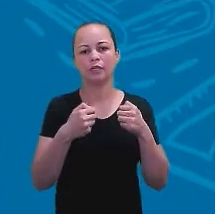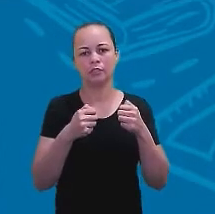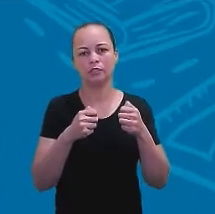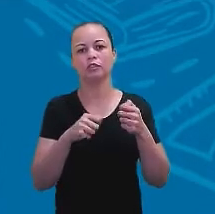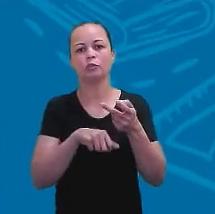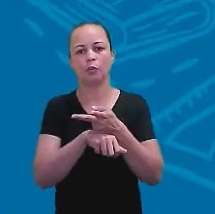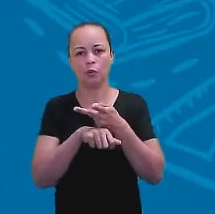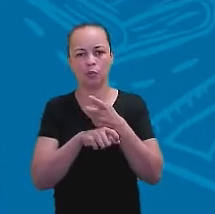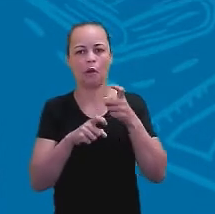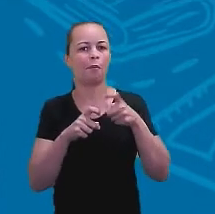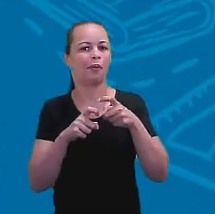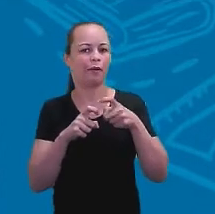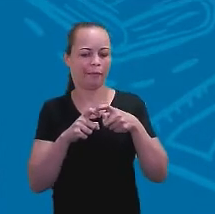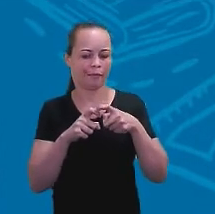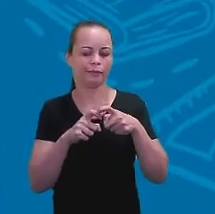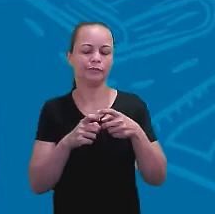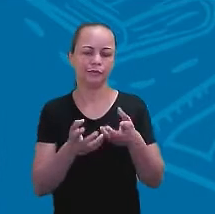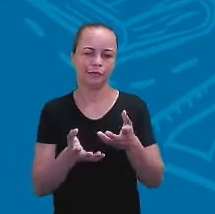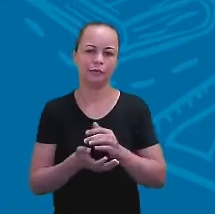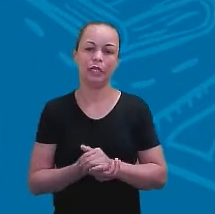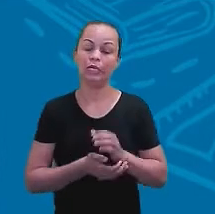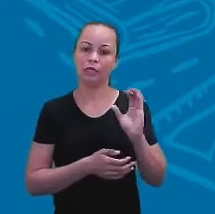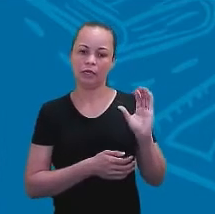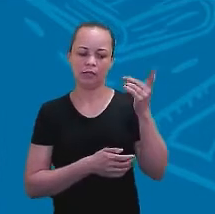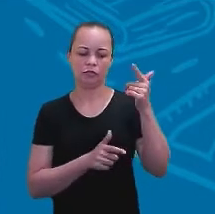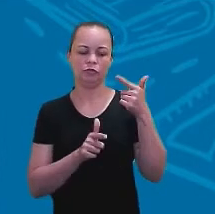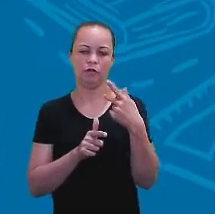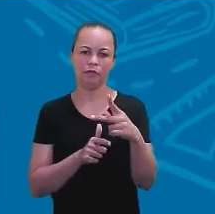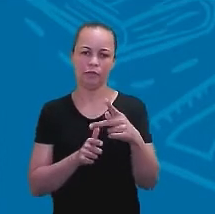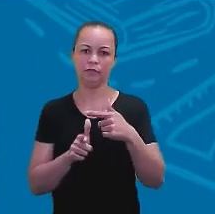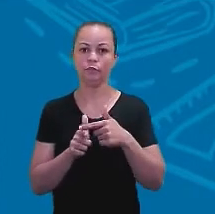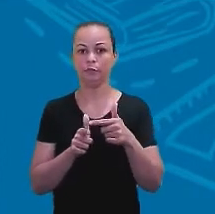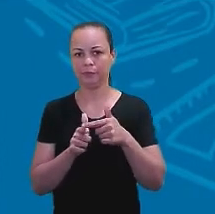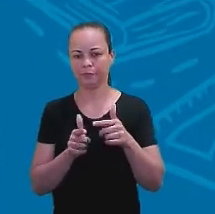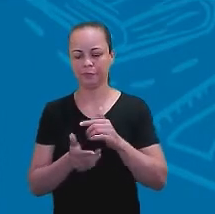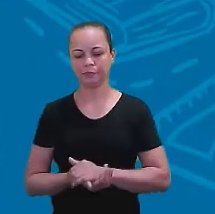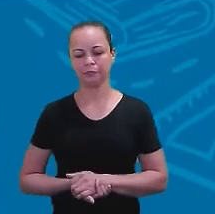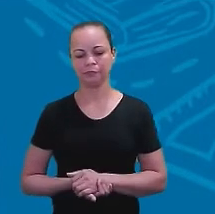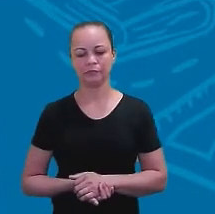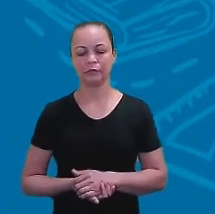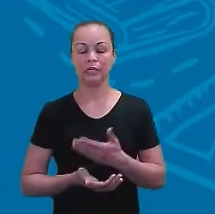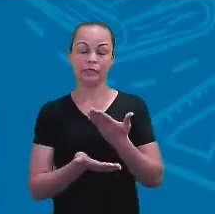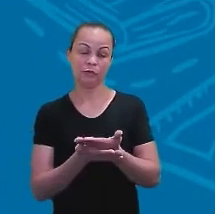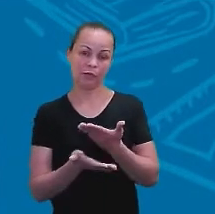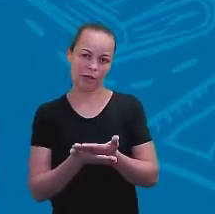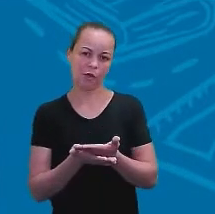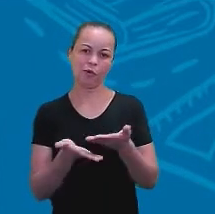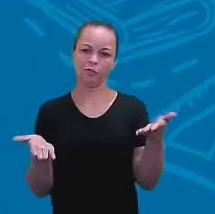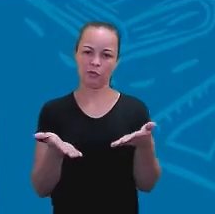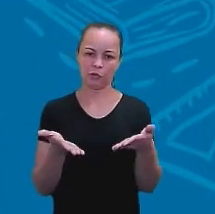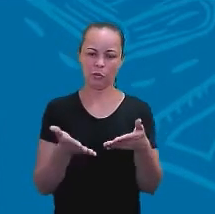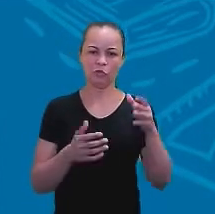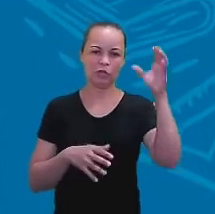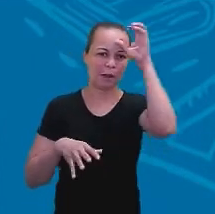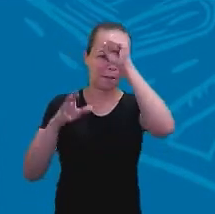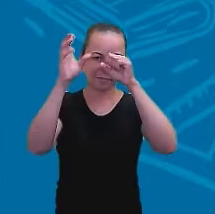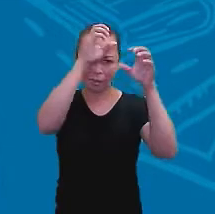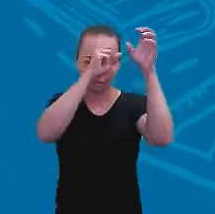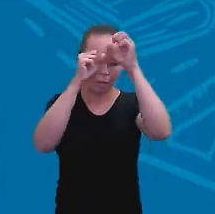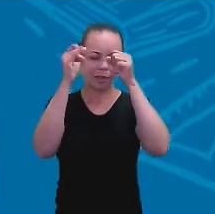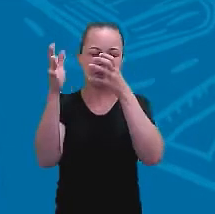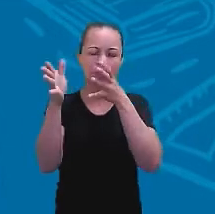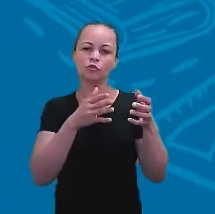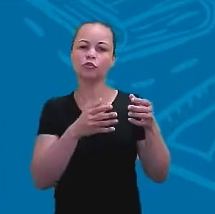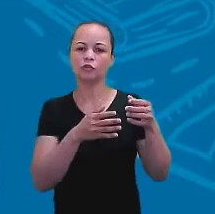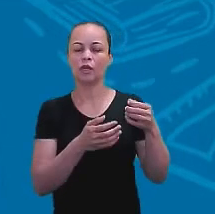médico, tá ok? Para procurar aí resolver esse problema. Então, na nossa aula de hoje, nós aprendemos, né, a diferenciar o que é uma fonte